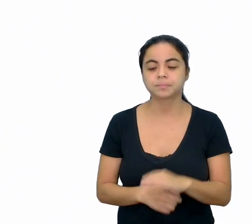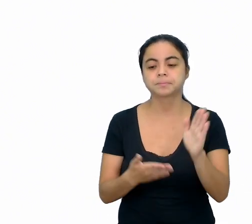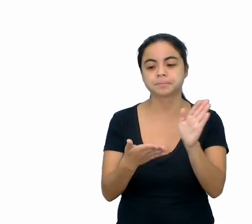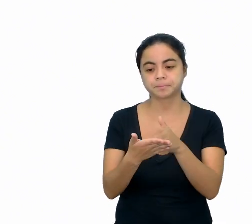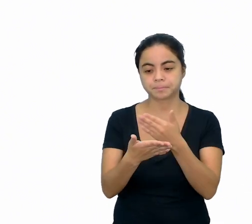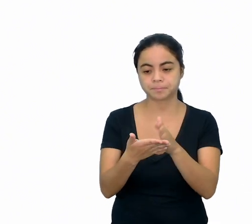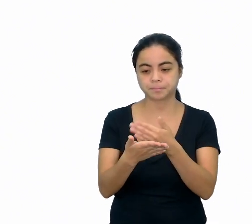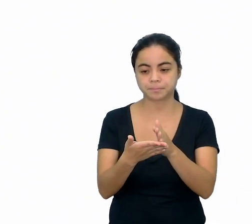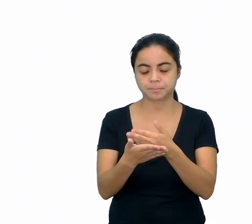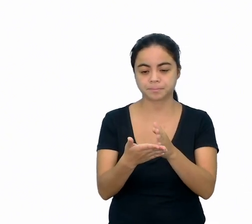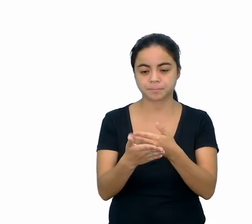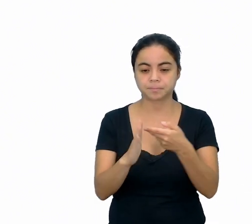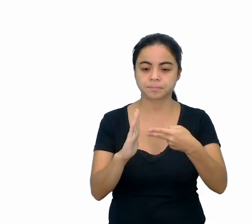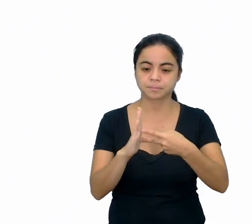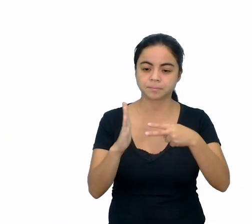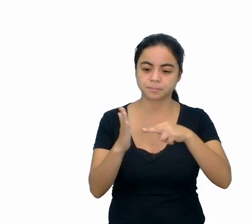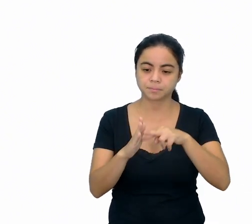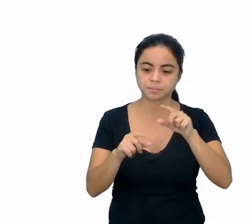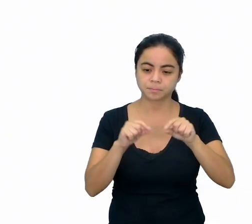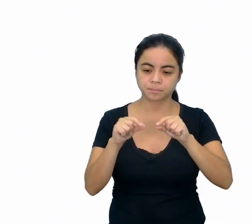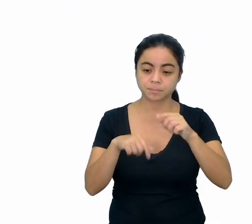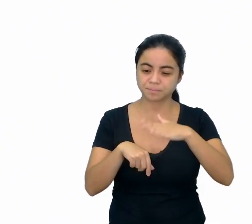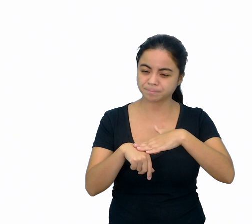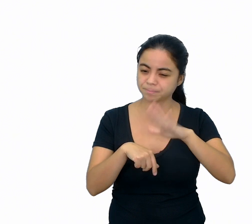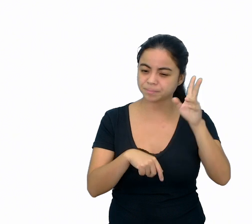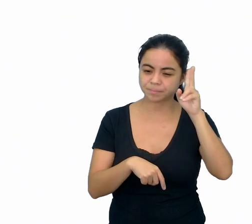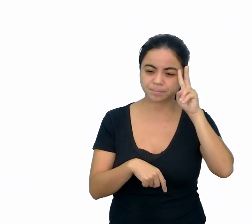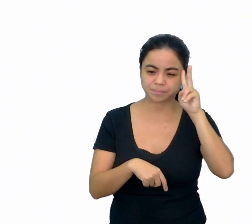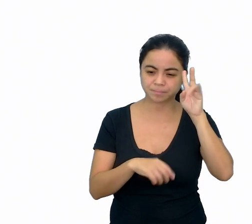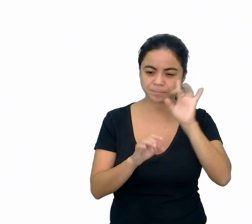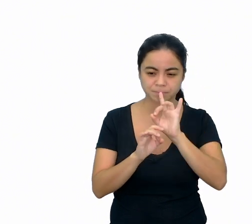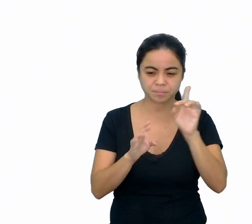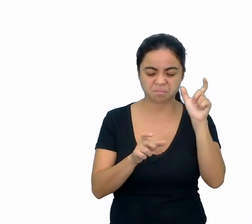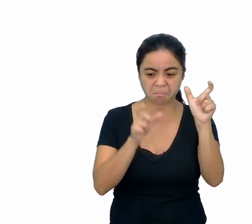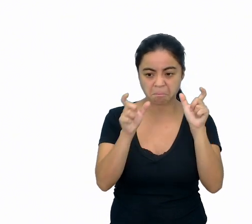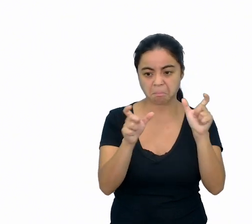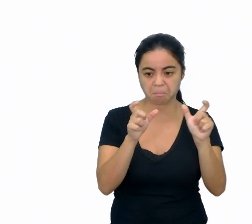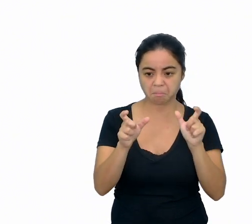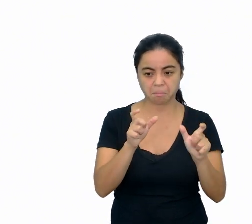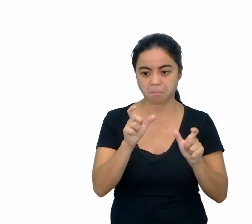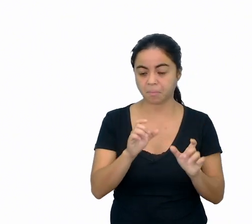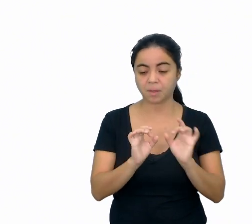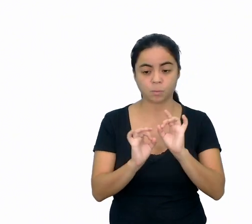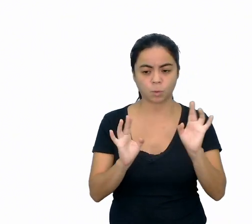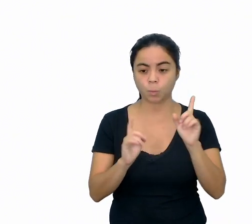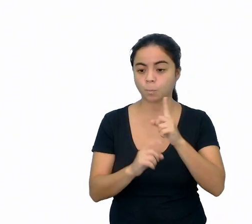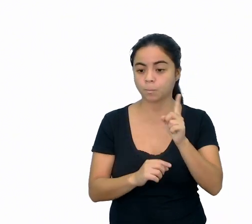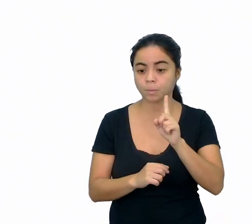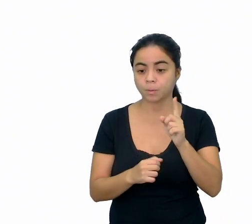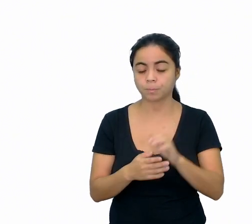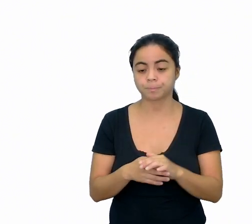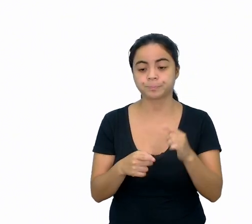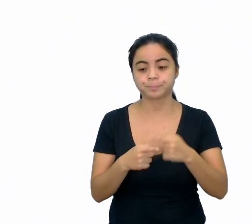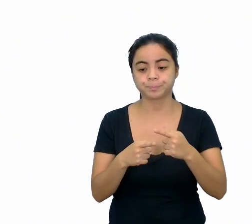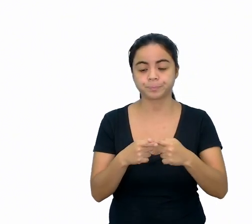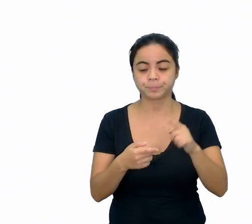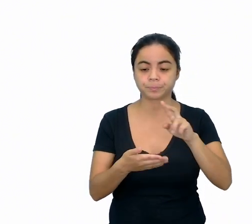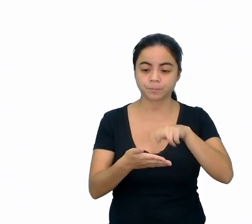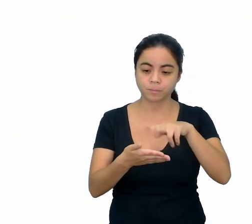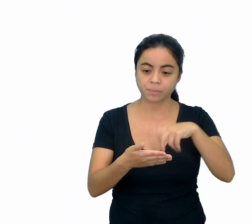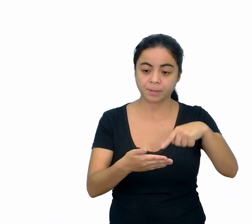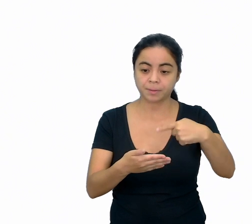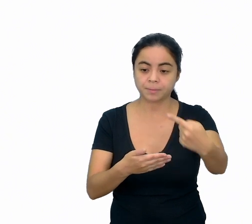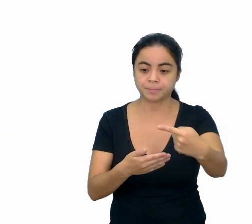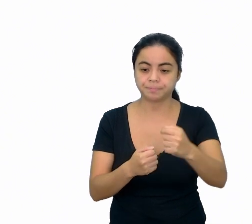assim, passa a significar mais do que apenas um conjunto de palavras escritas. E após a leitura, escreverão